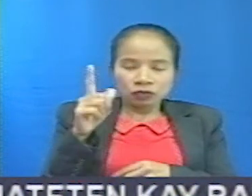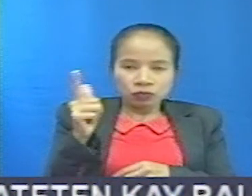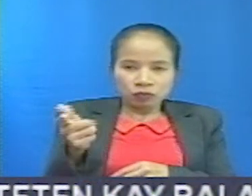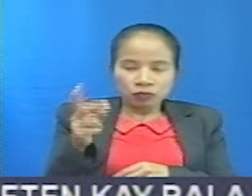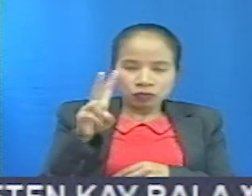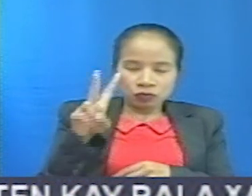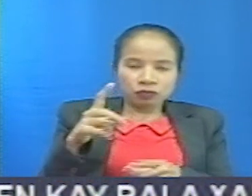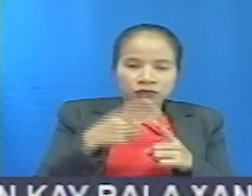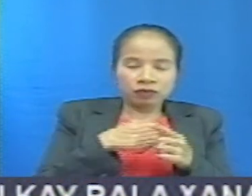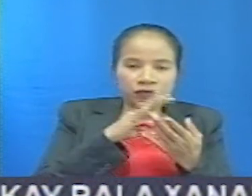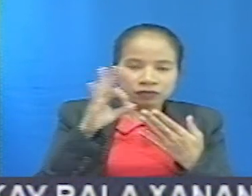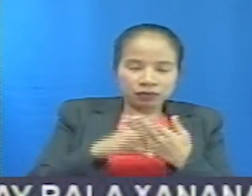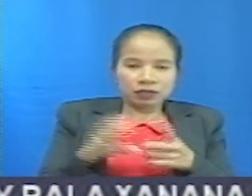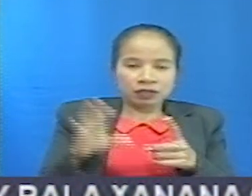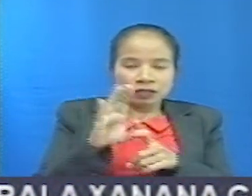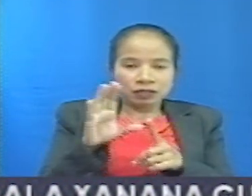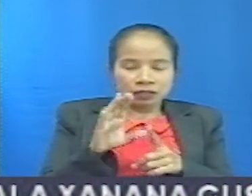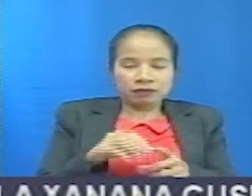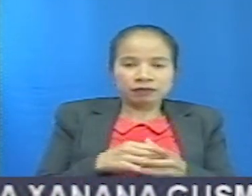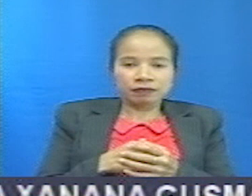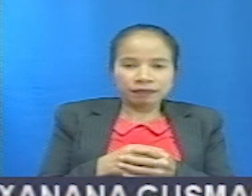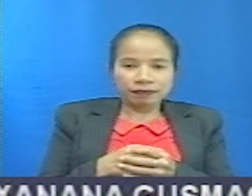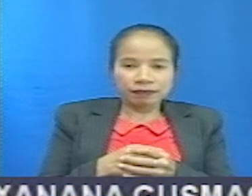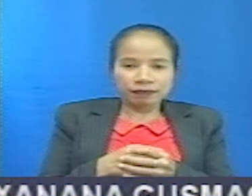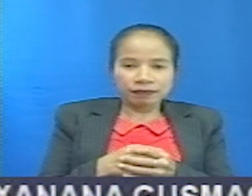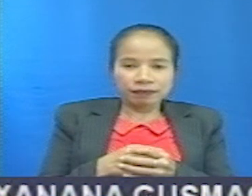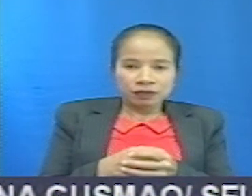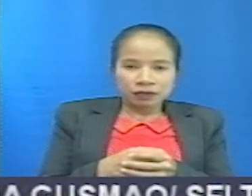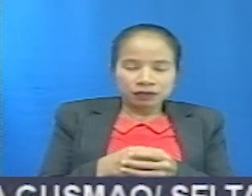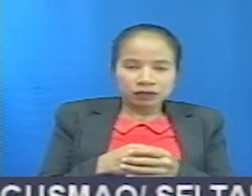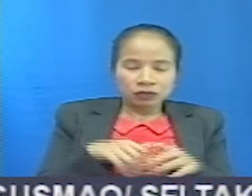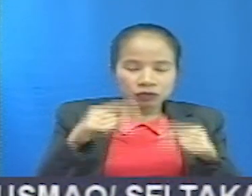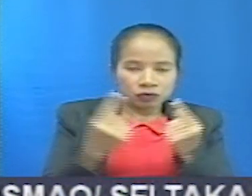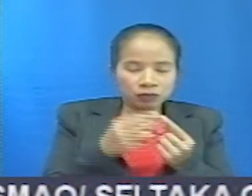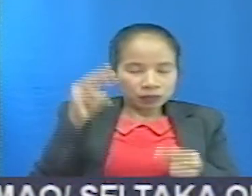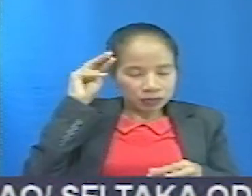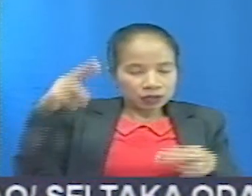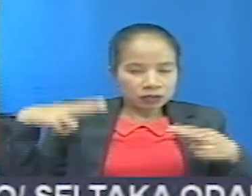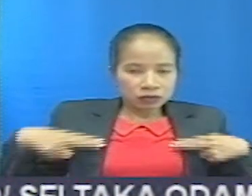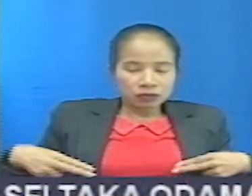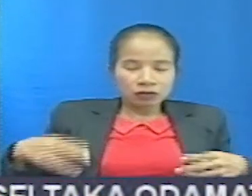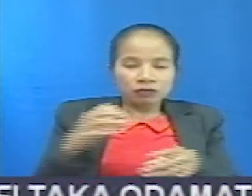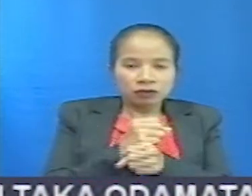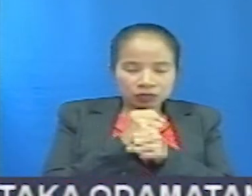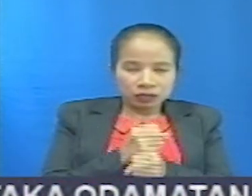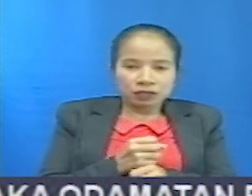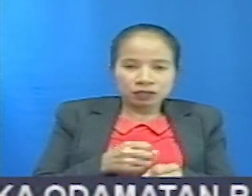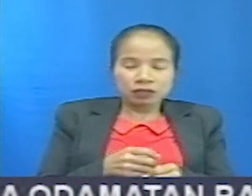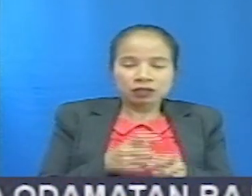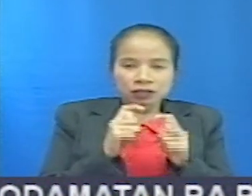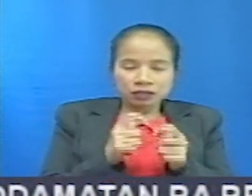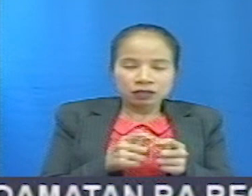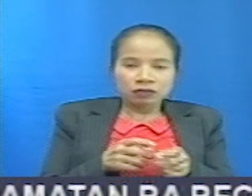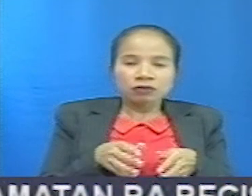equipa vigilancia Kovalima Serafin Moniz informa. Equipa Vigilancia Ministerio Saudi y a terreno foti que las medidas prevención